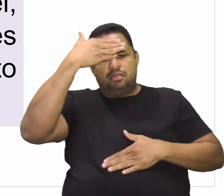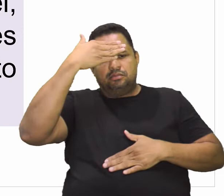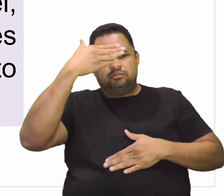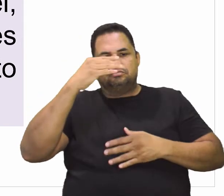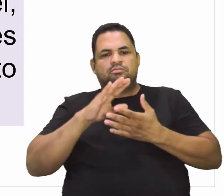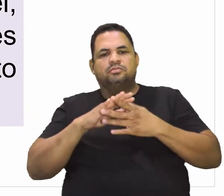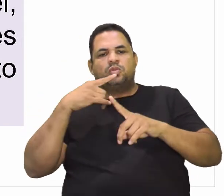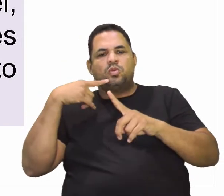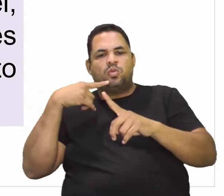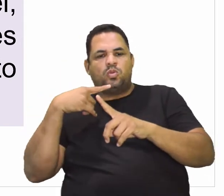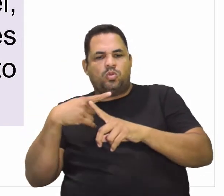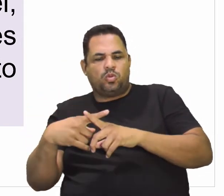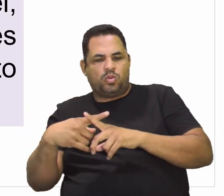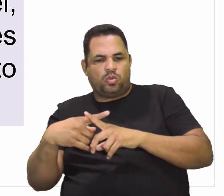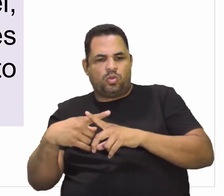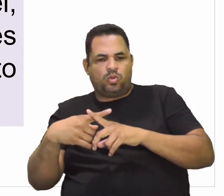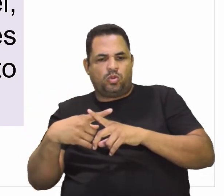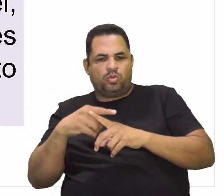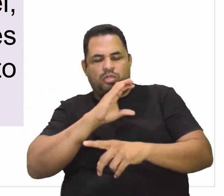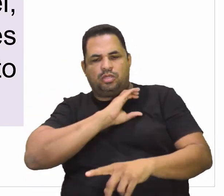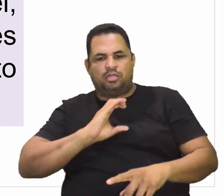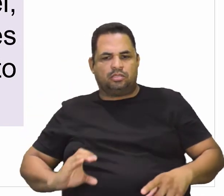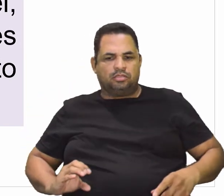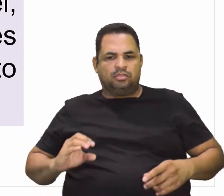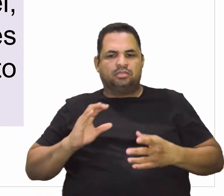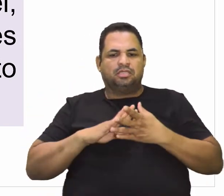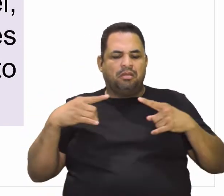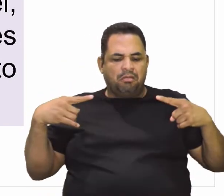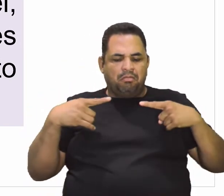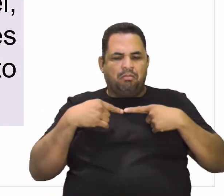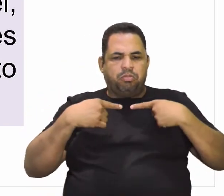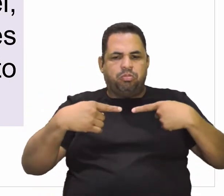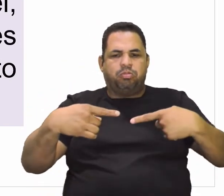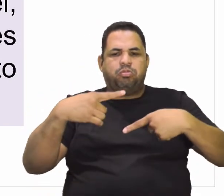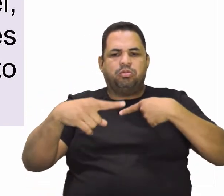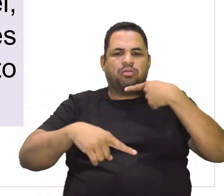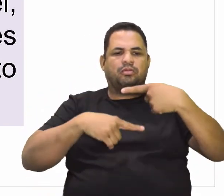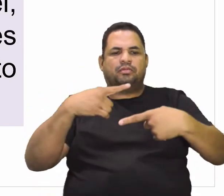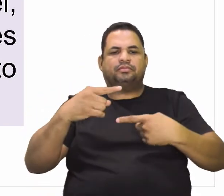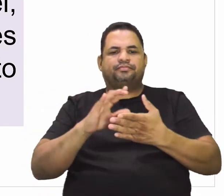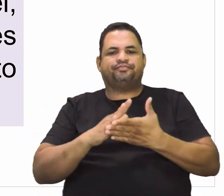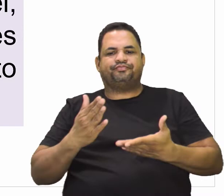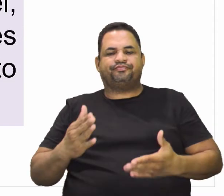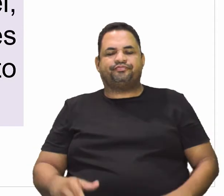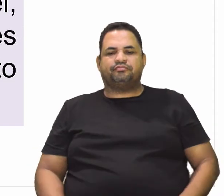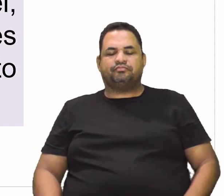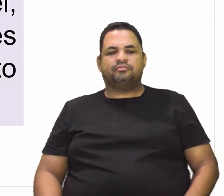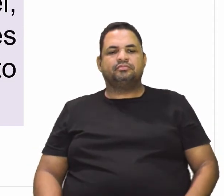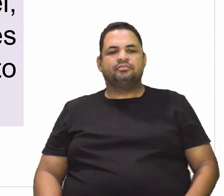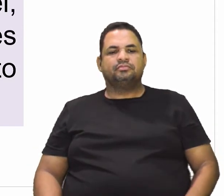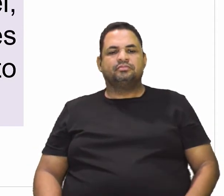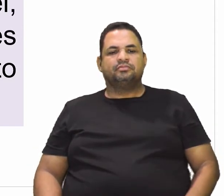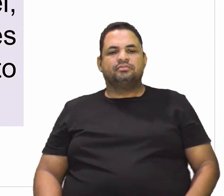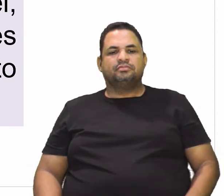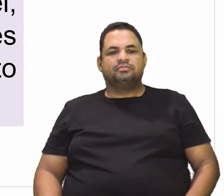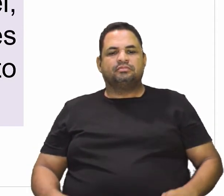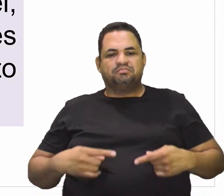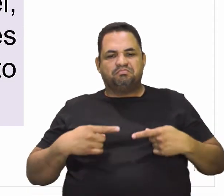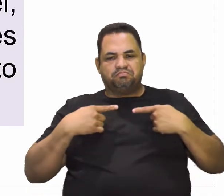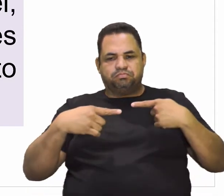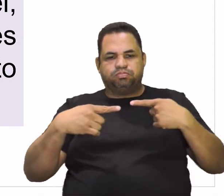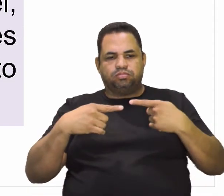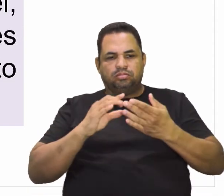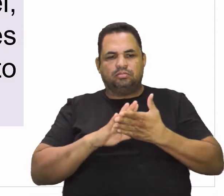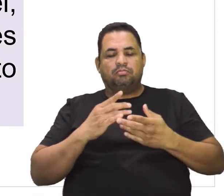e cristãos, depois nós vamos ter as cruzadas lá na frente, vai ser inevitável. Um grande atrito na